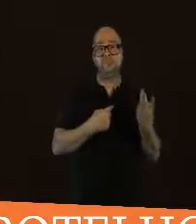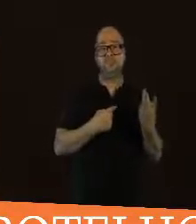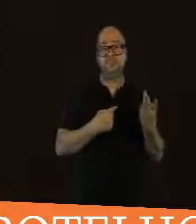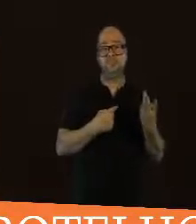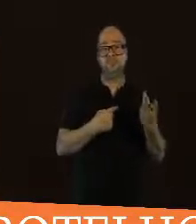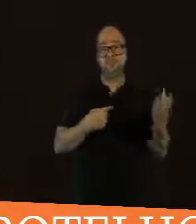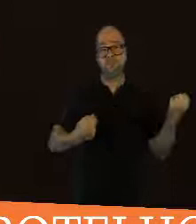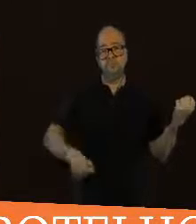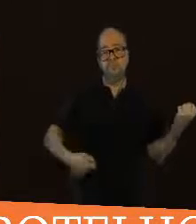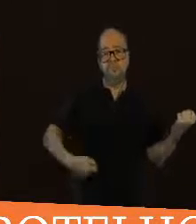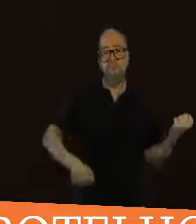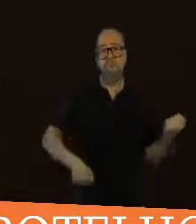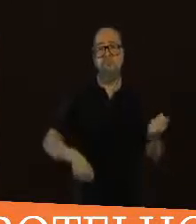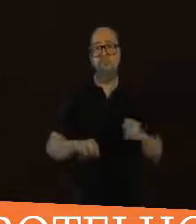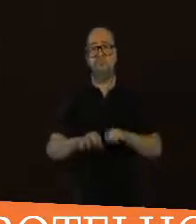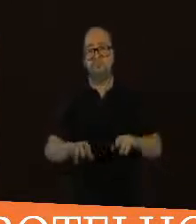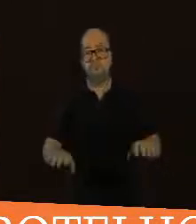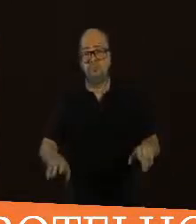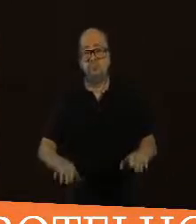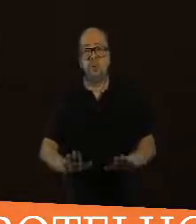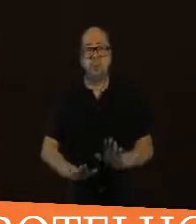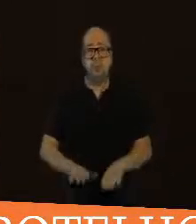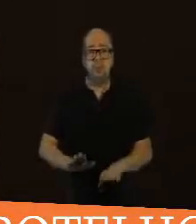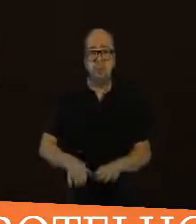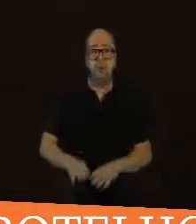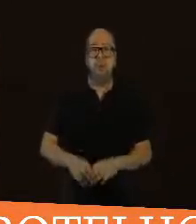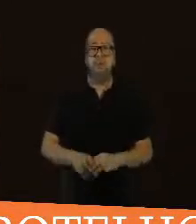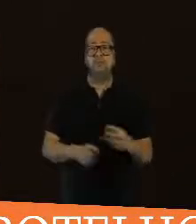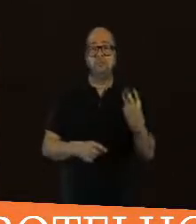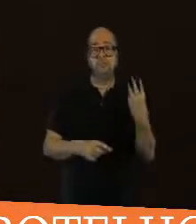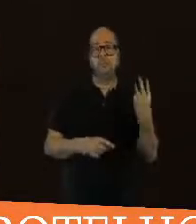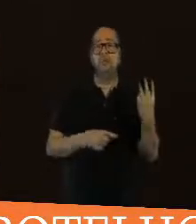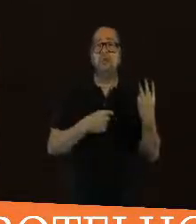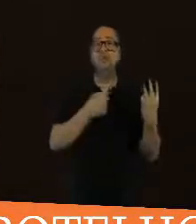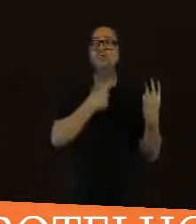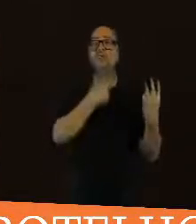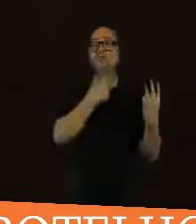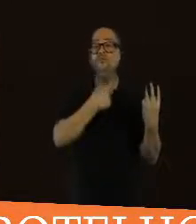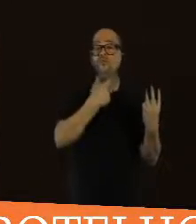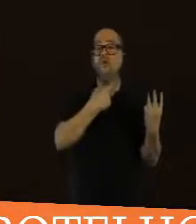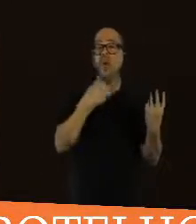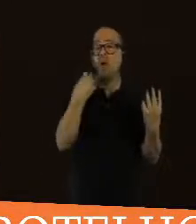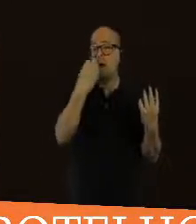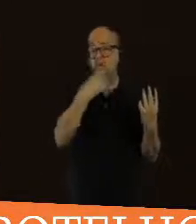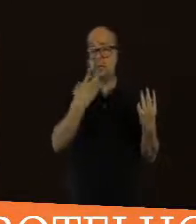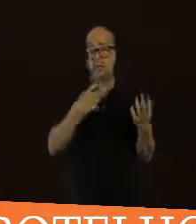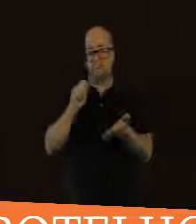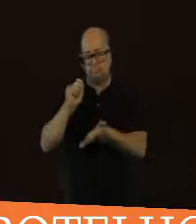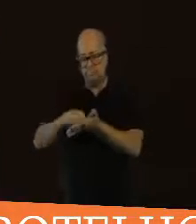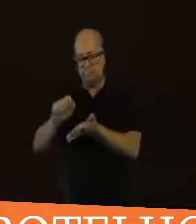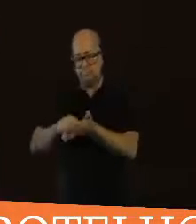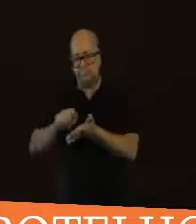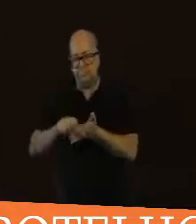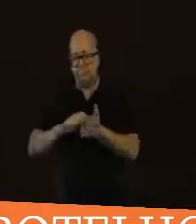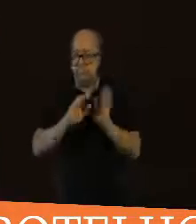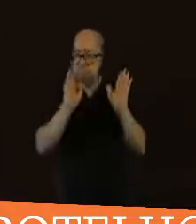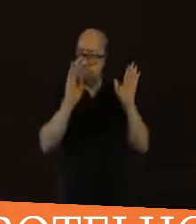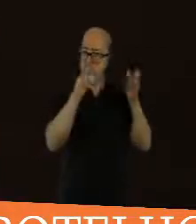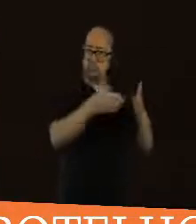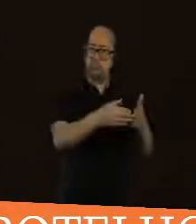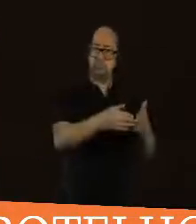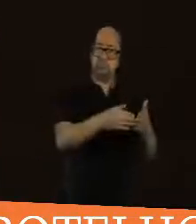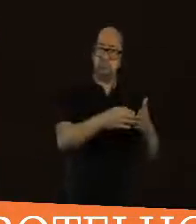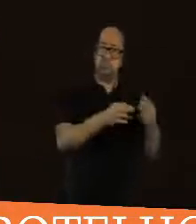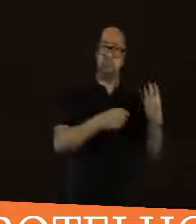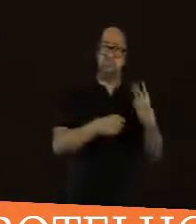a instrumentos e também em relação a vozes. Então, os arranjos foram construídos nessa base, né? De